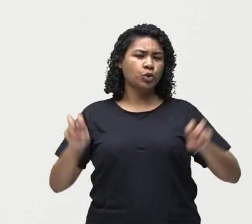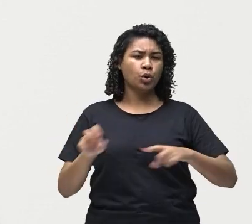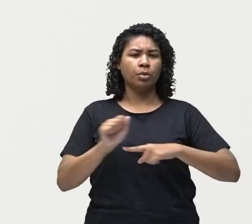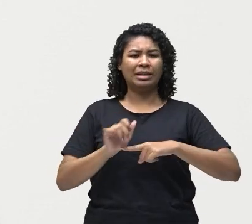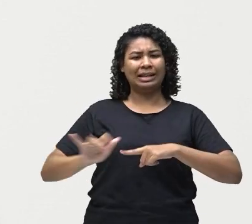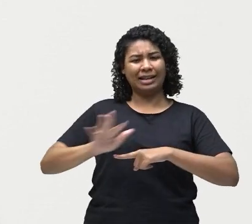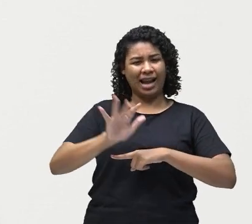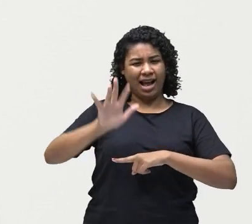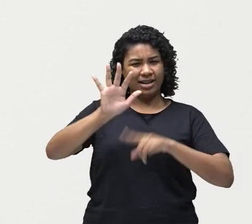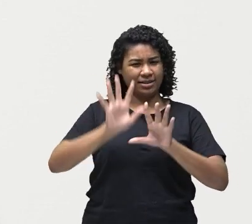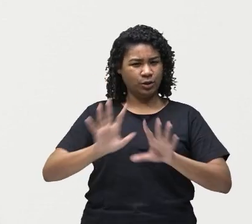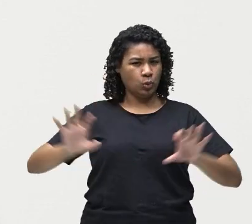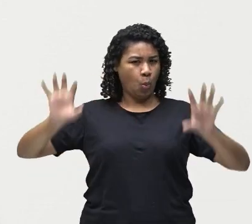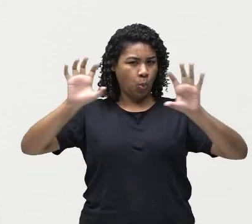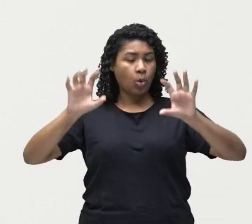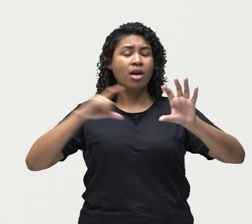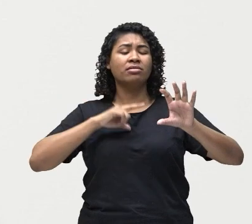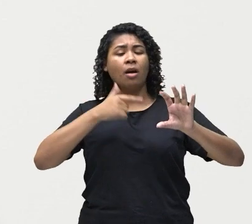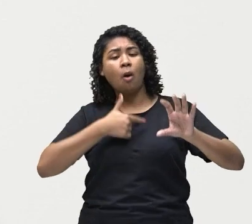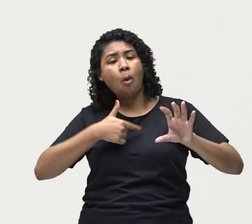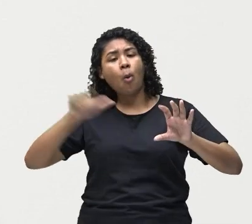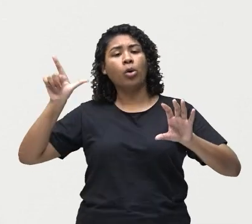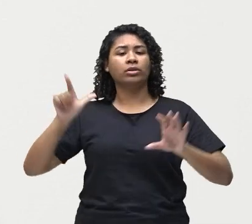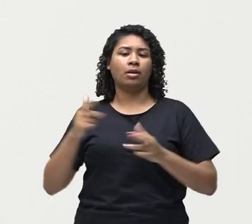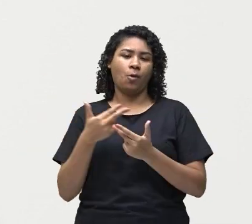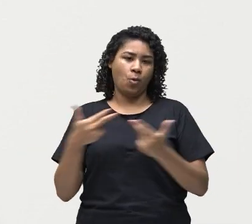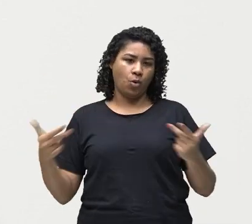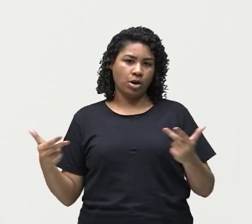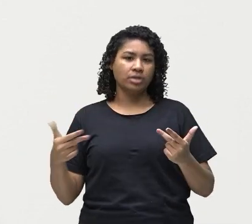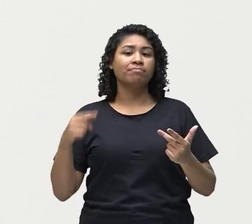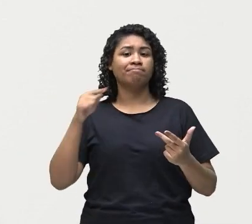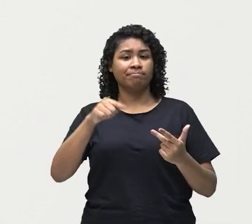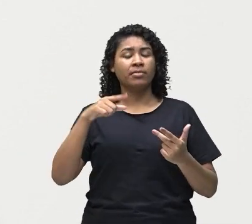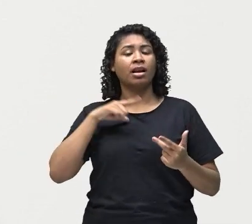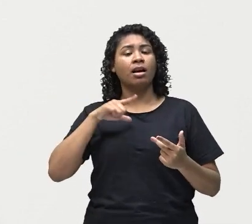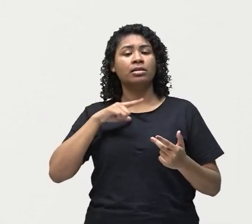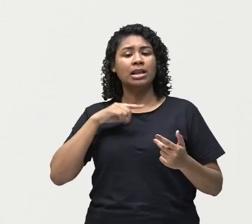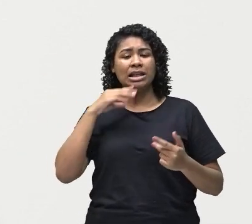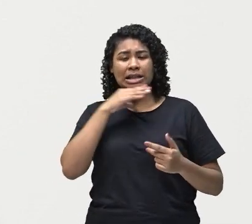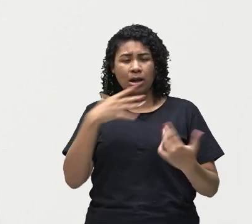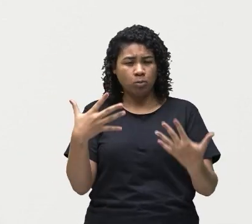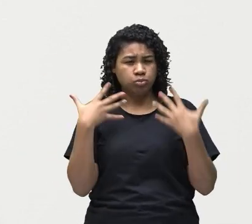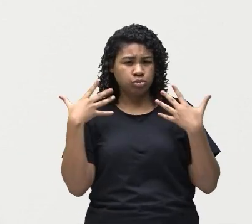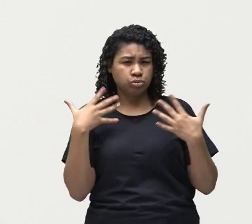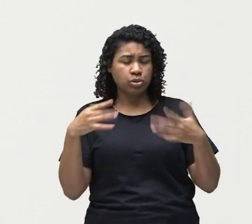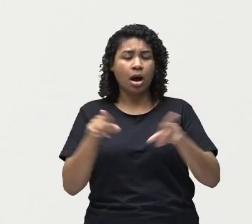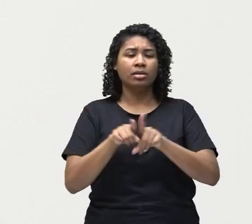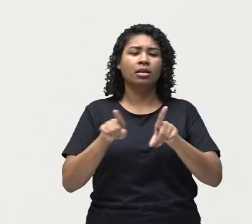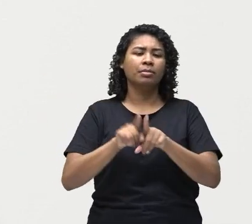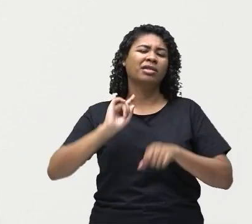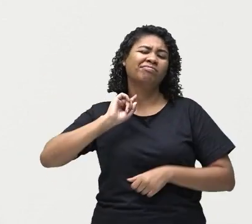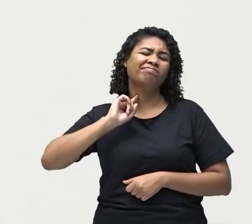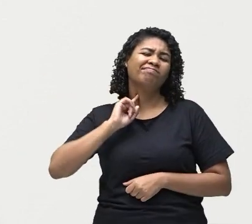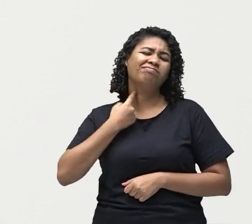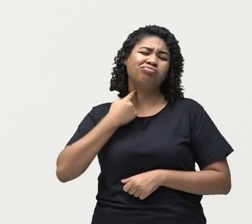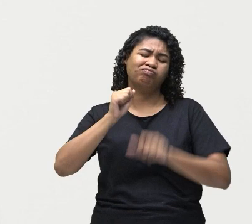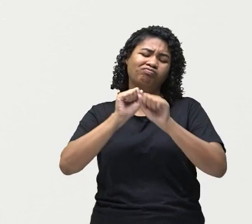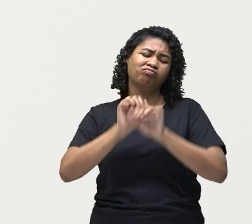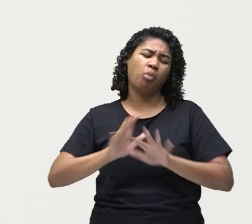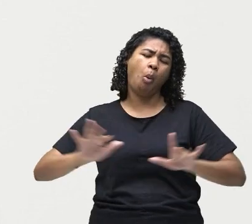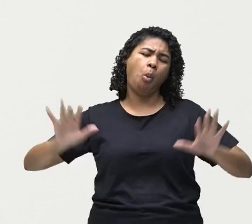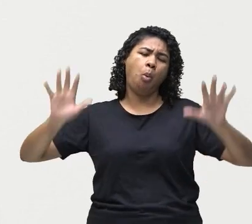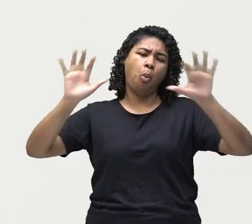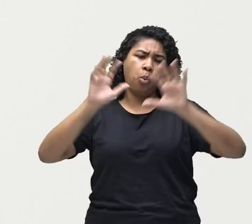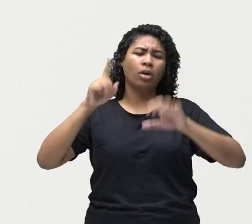gases de escape né Tem um outro fator além de transportar calor eles são fontes de poluição né então